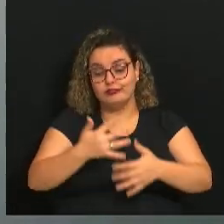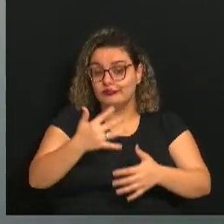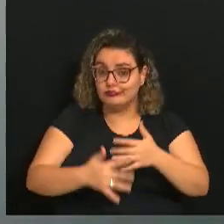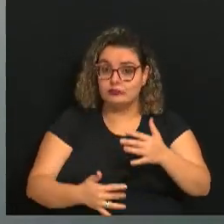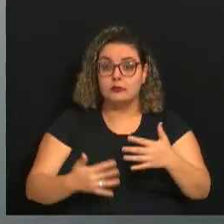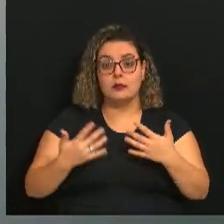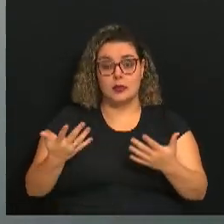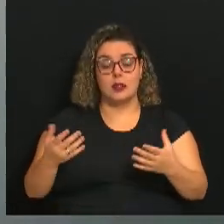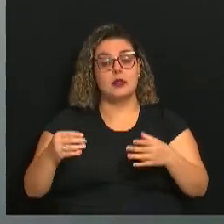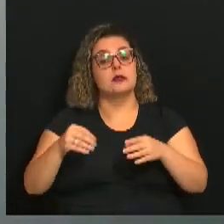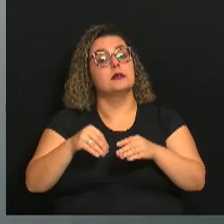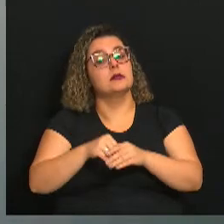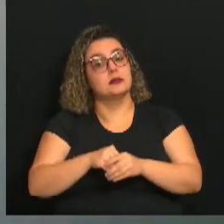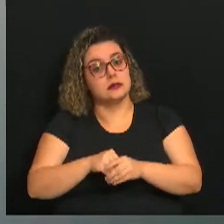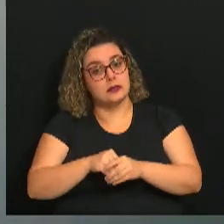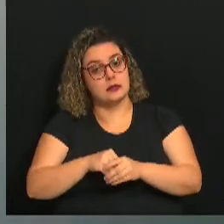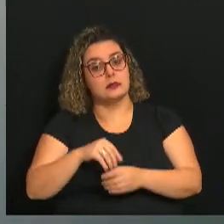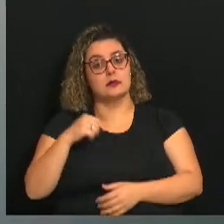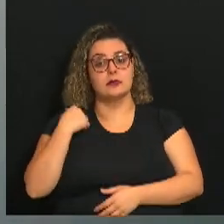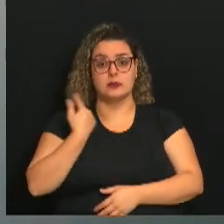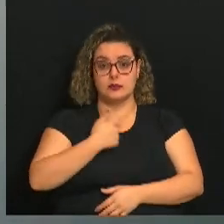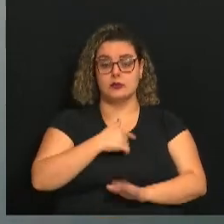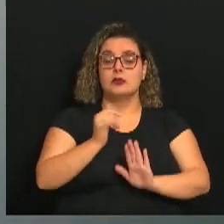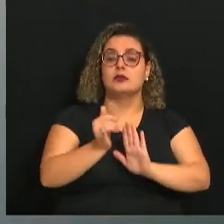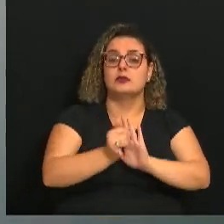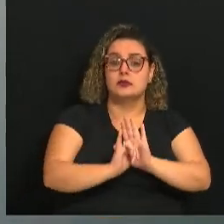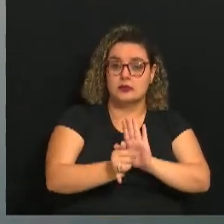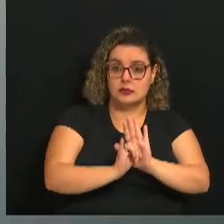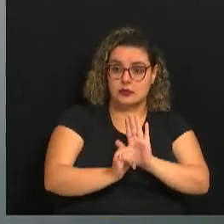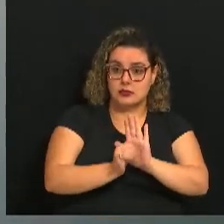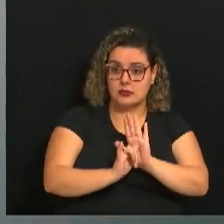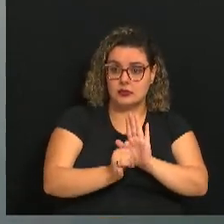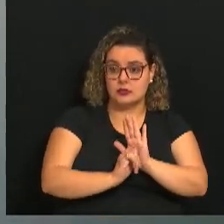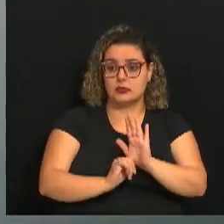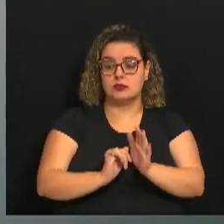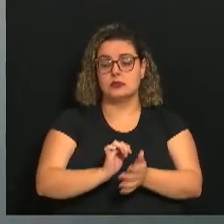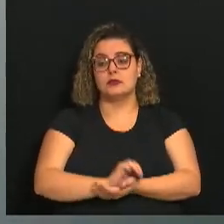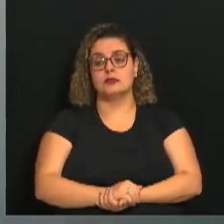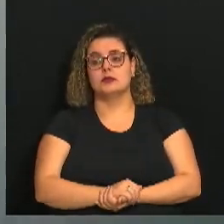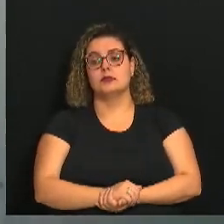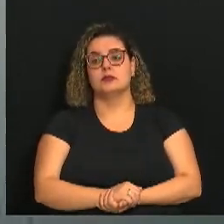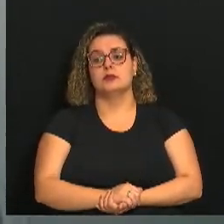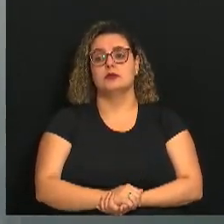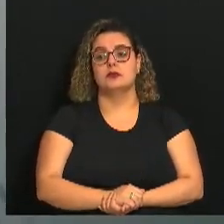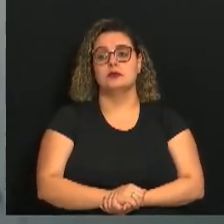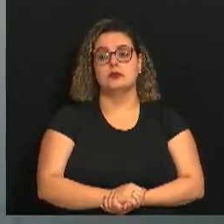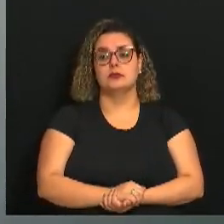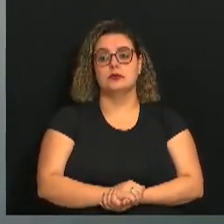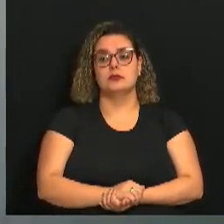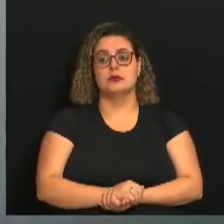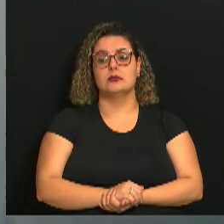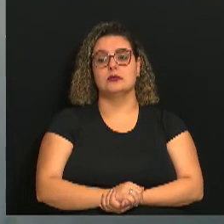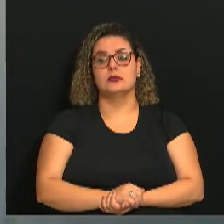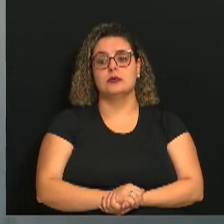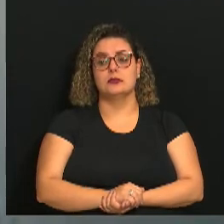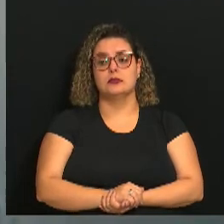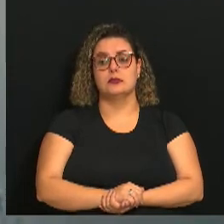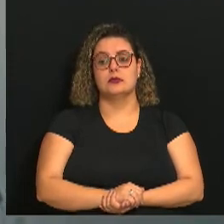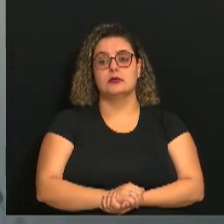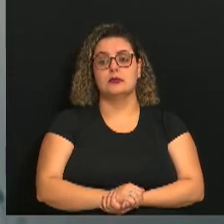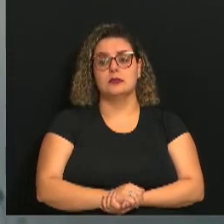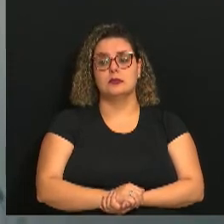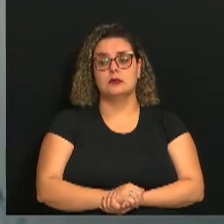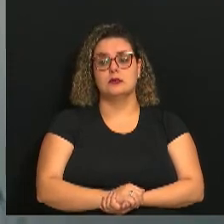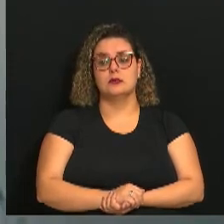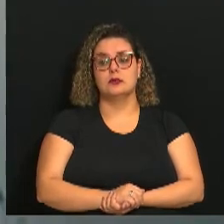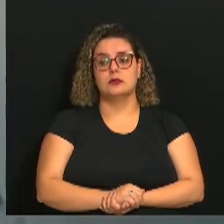dos nossos editais, dentro dos termos de referência que a gente constrói,